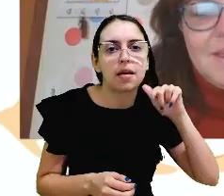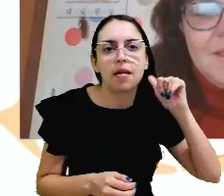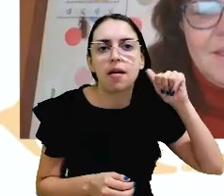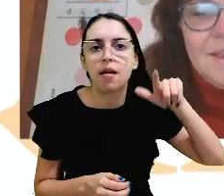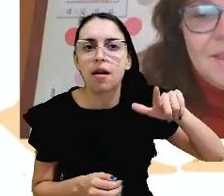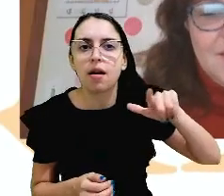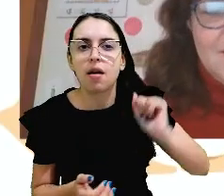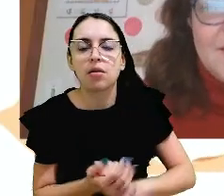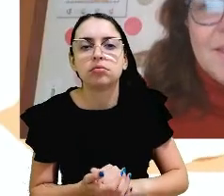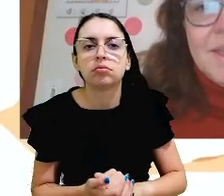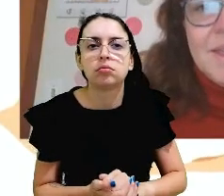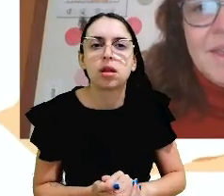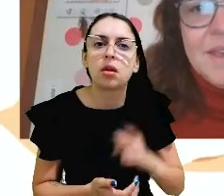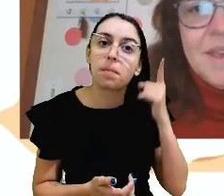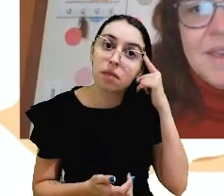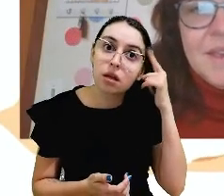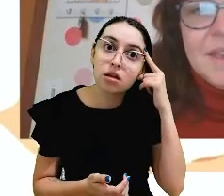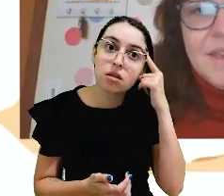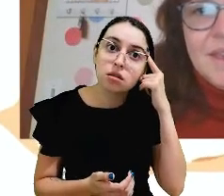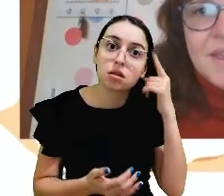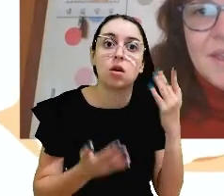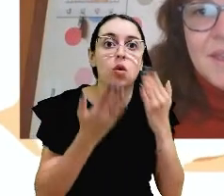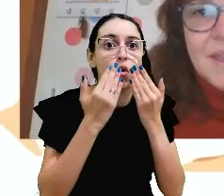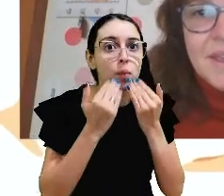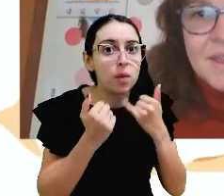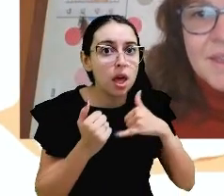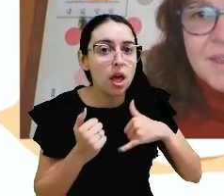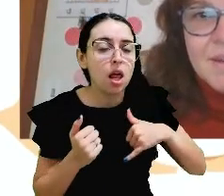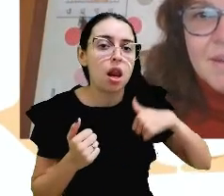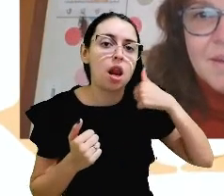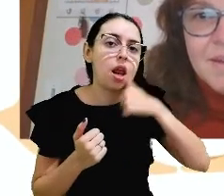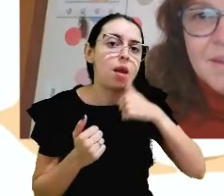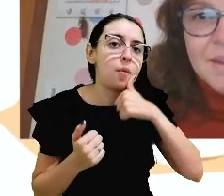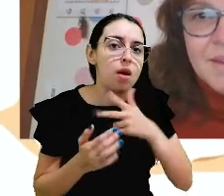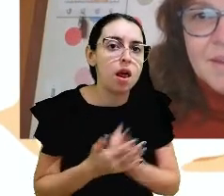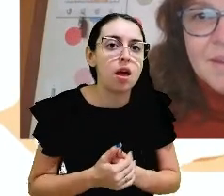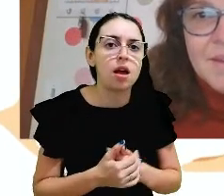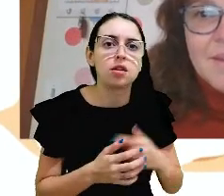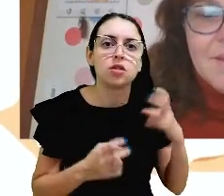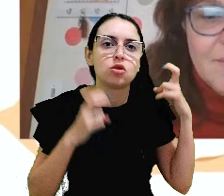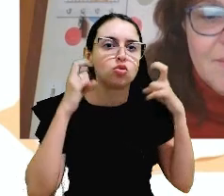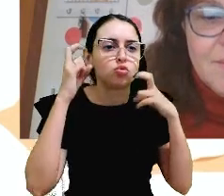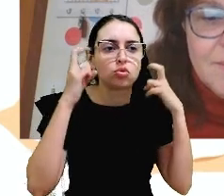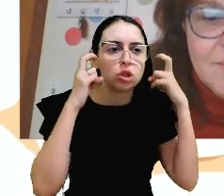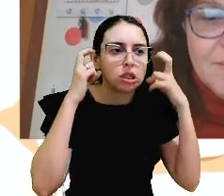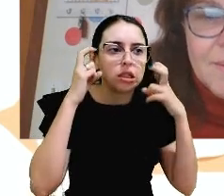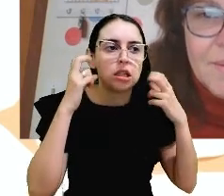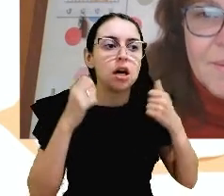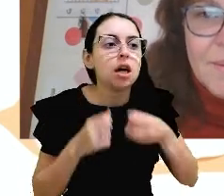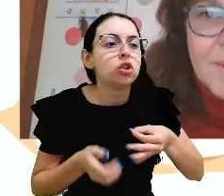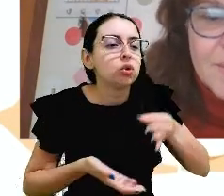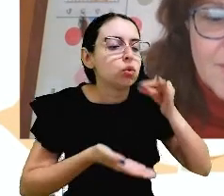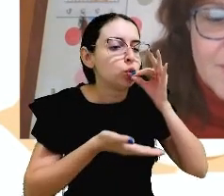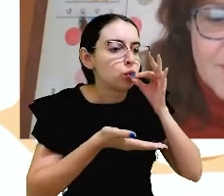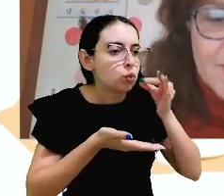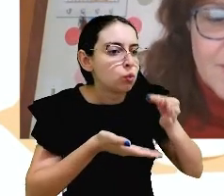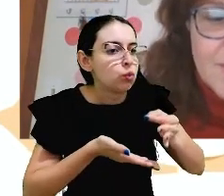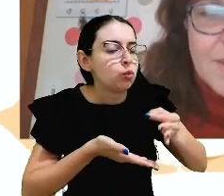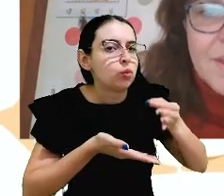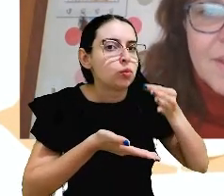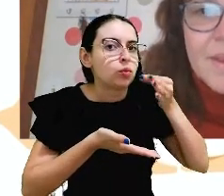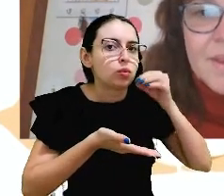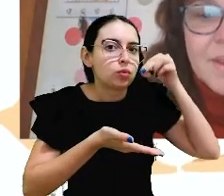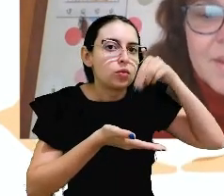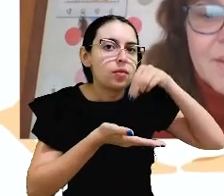na alimentação da mulher para ela ter força, se pensa na questão emocional, se precisa de um chá para ela ficar mais calma, se precisa de